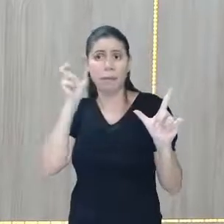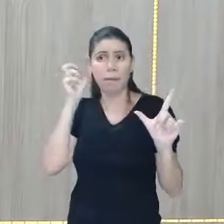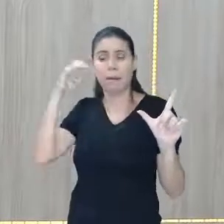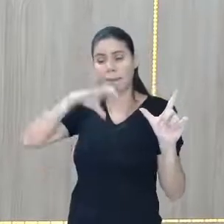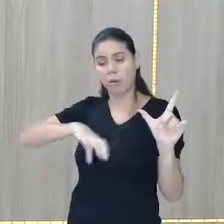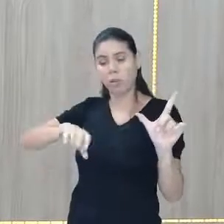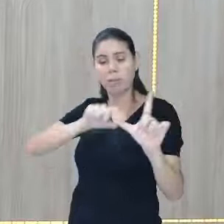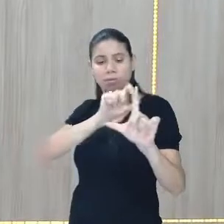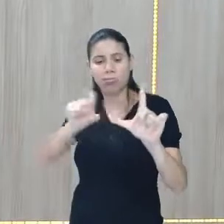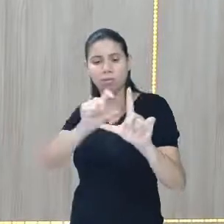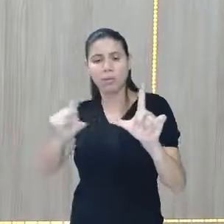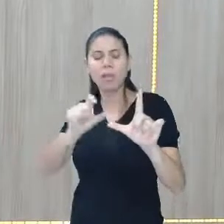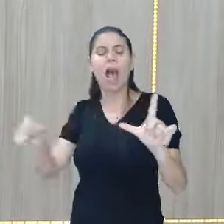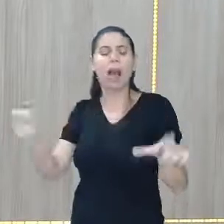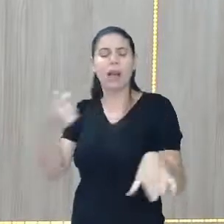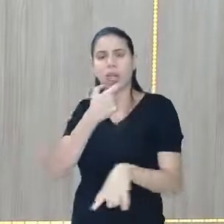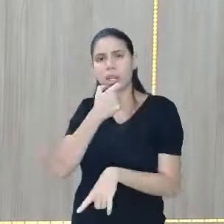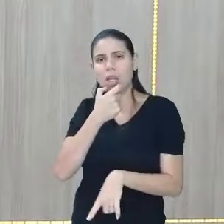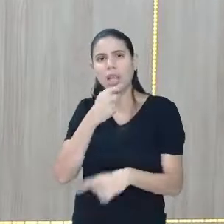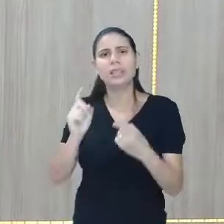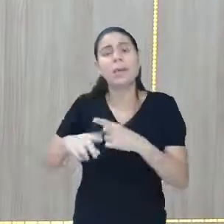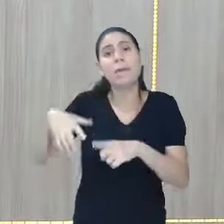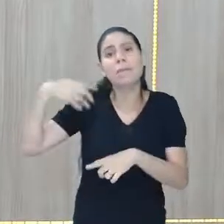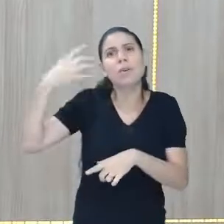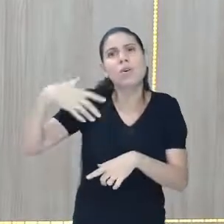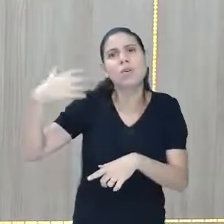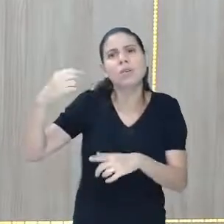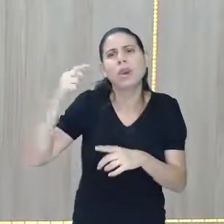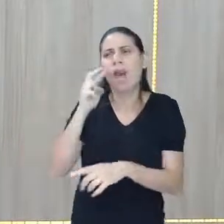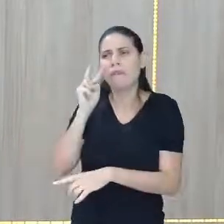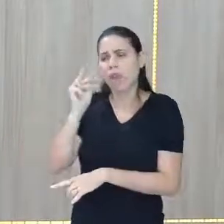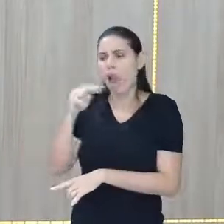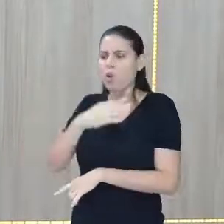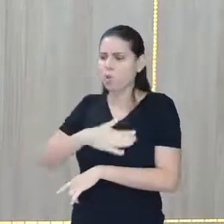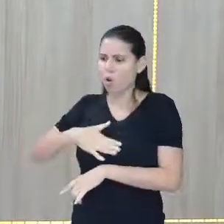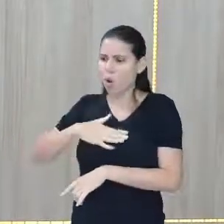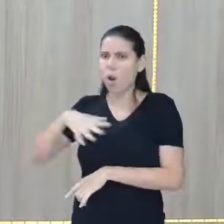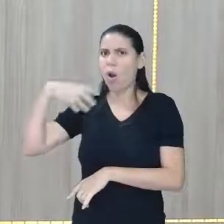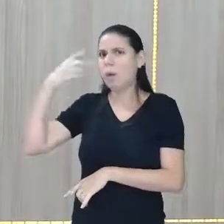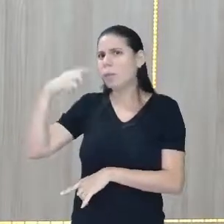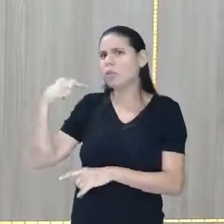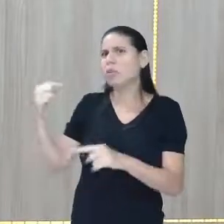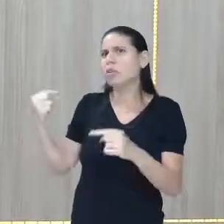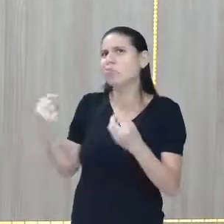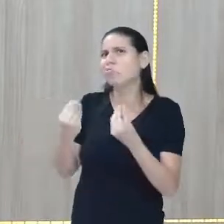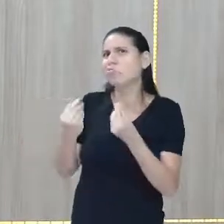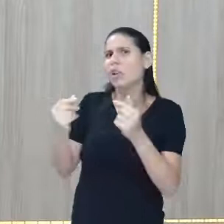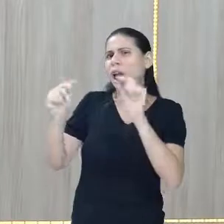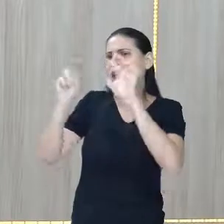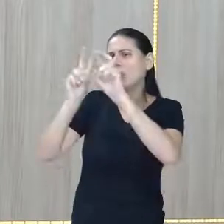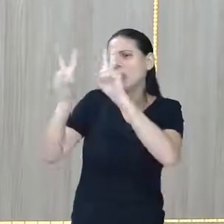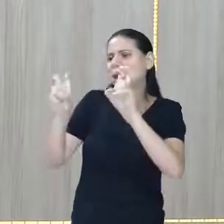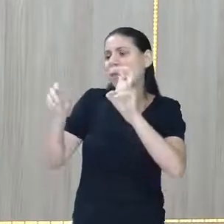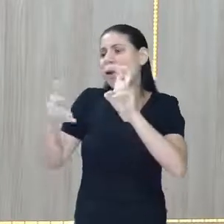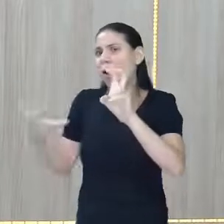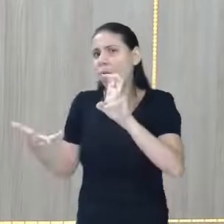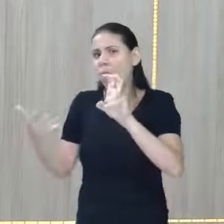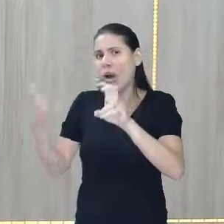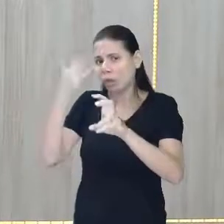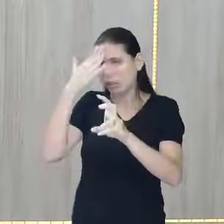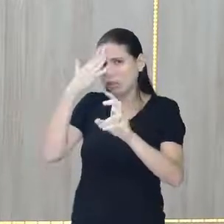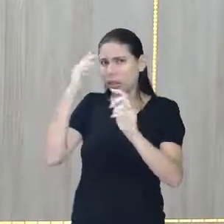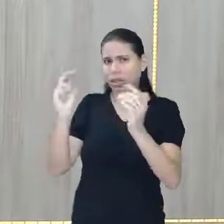música preferida, saber o que é que significa o título, saber o que é que significa o refrão, se você tiver tempo de exposição, saber o que é que significa a letra